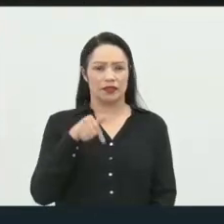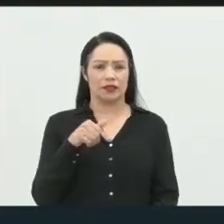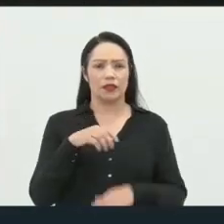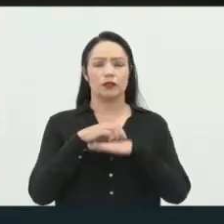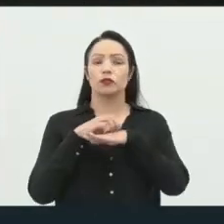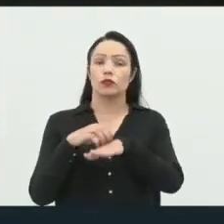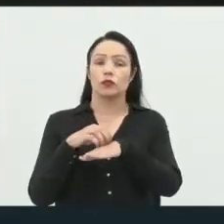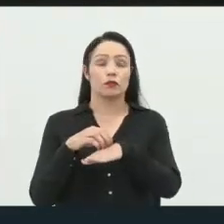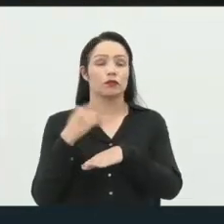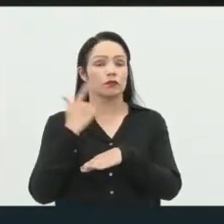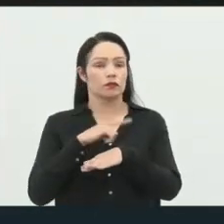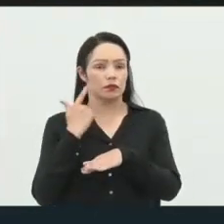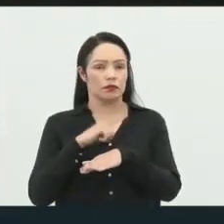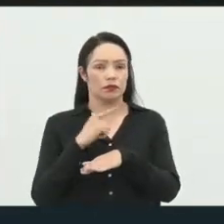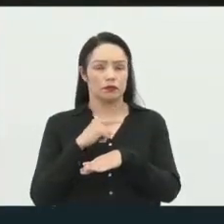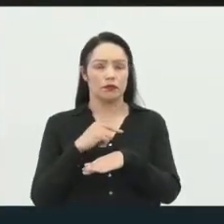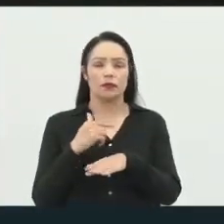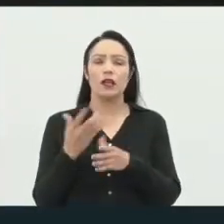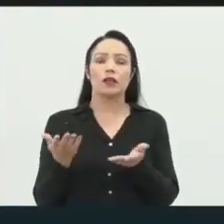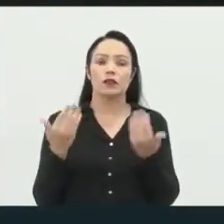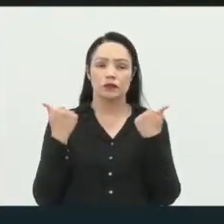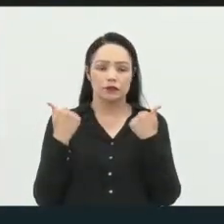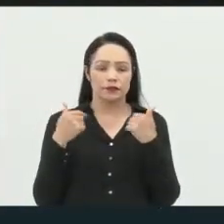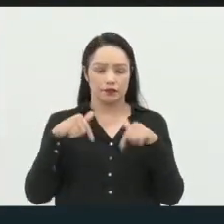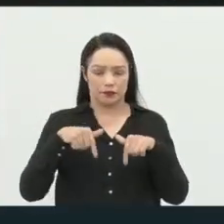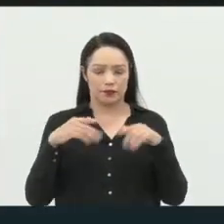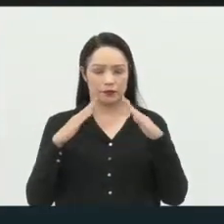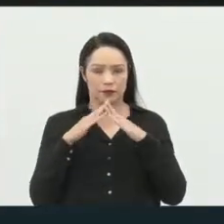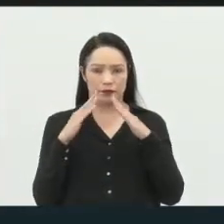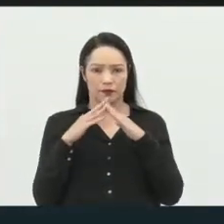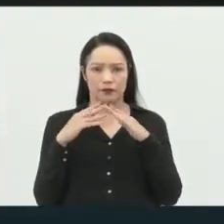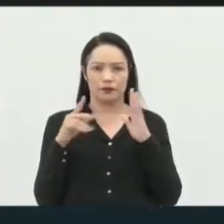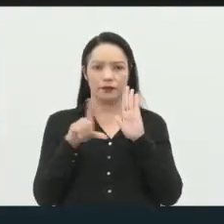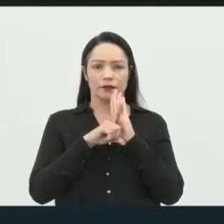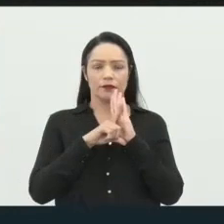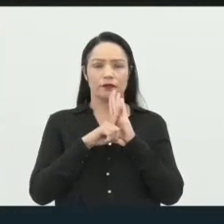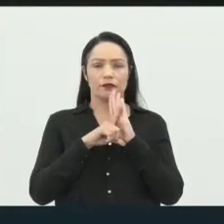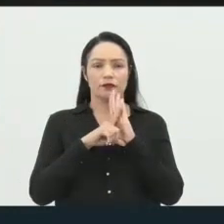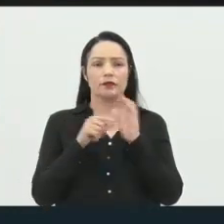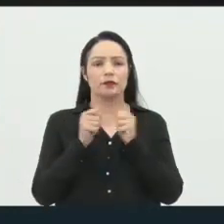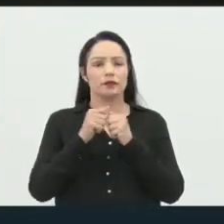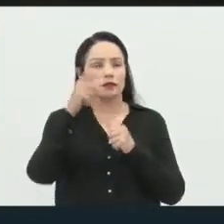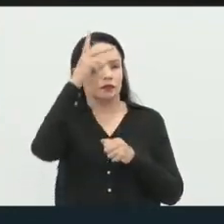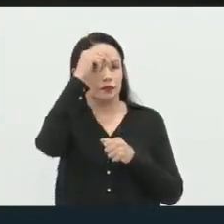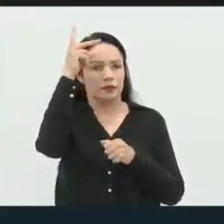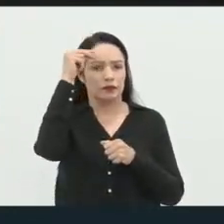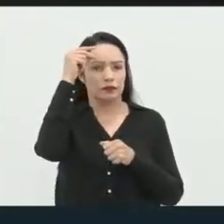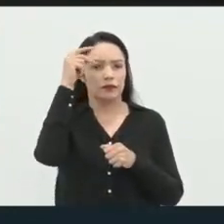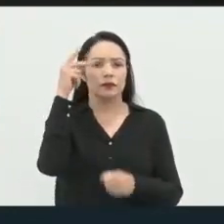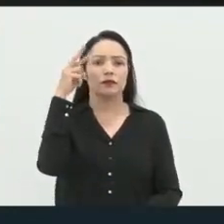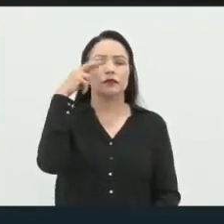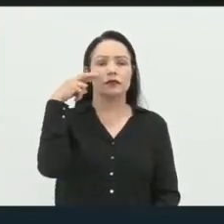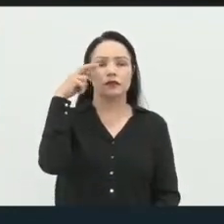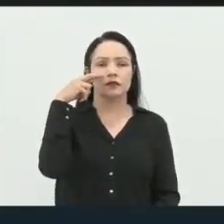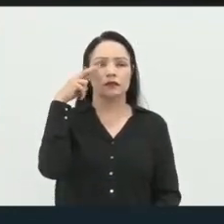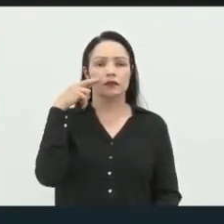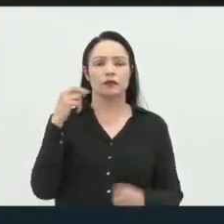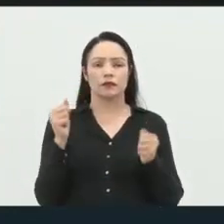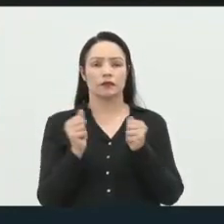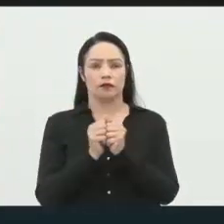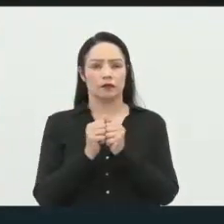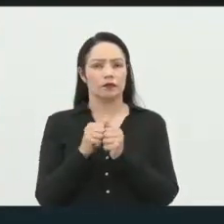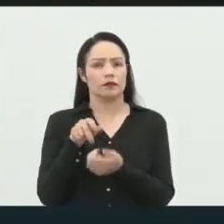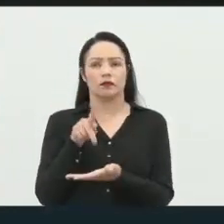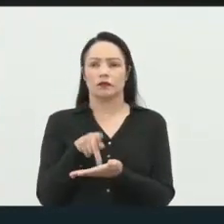eu convido essa casa de leis junto a nossa Prefeitura de Guarulhos a fiscalizar junto com a gente pessoal que isso não é verdade